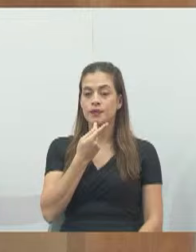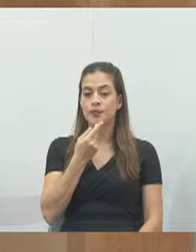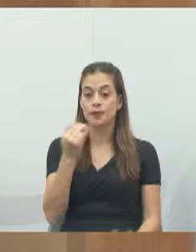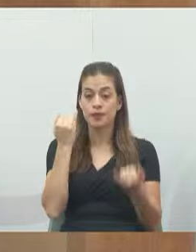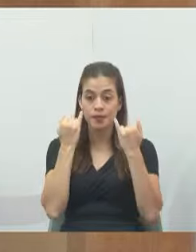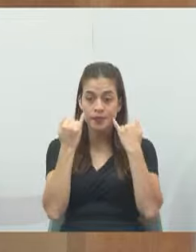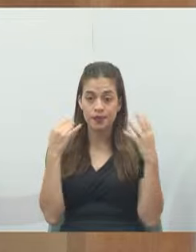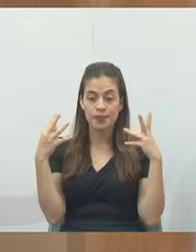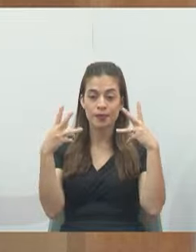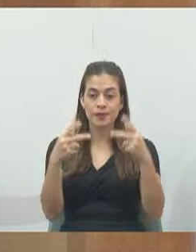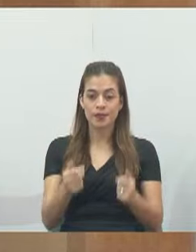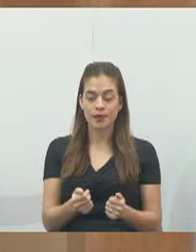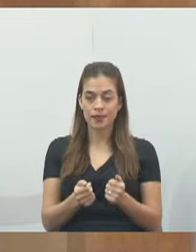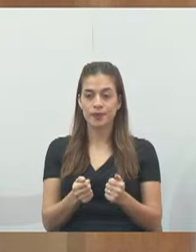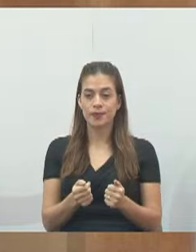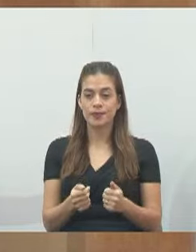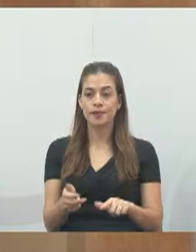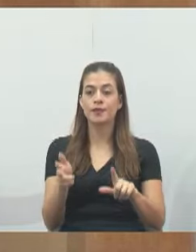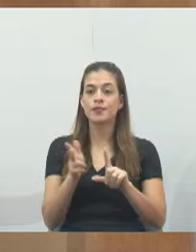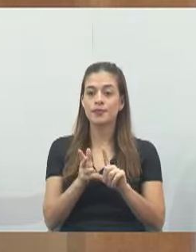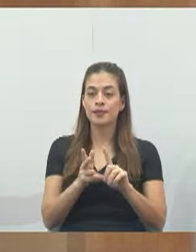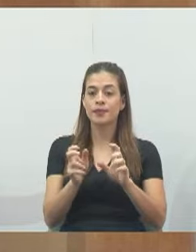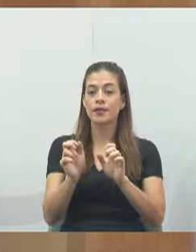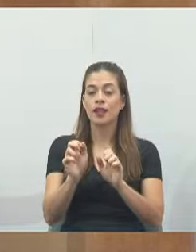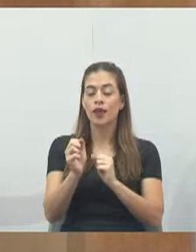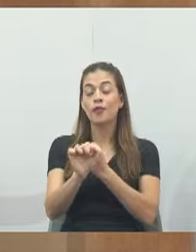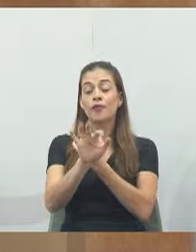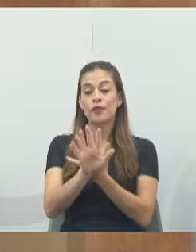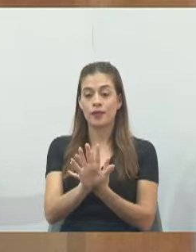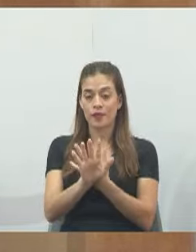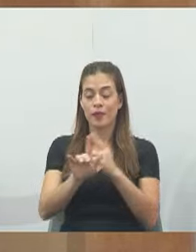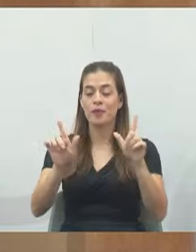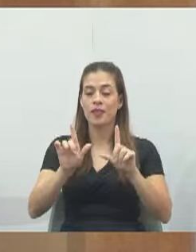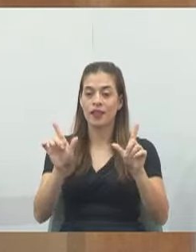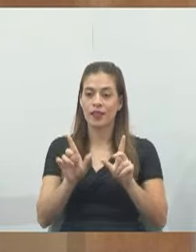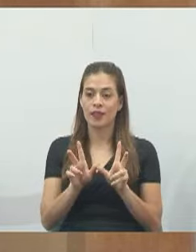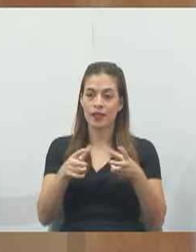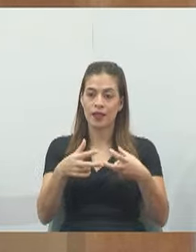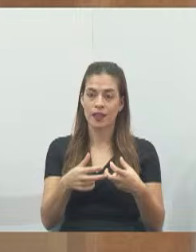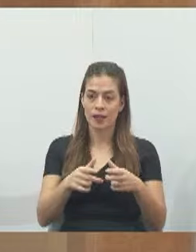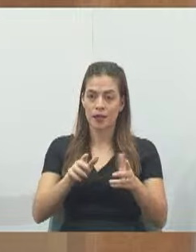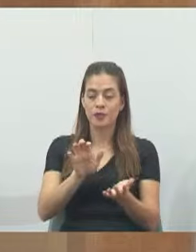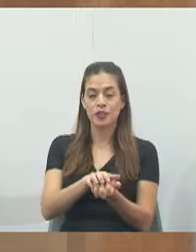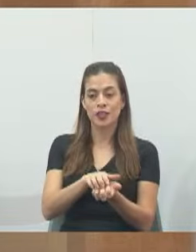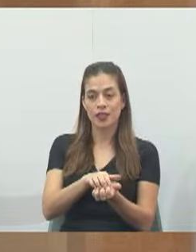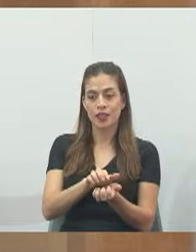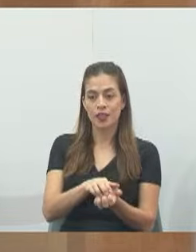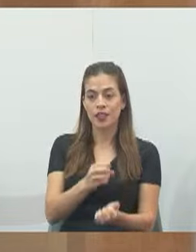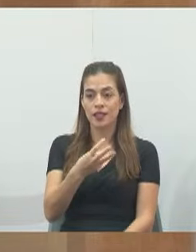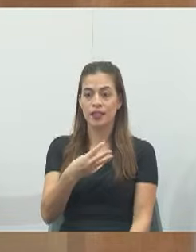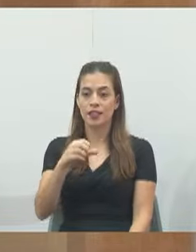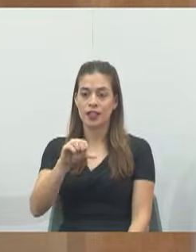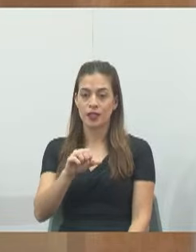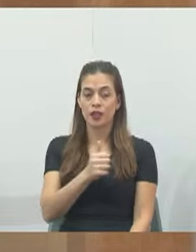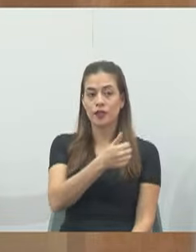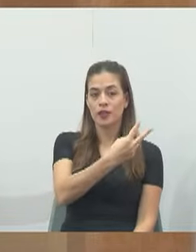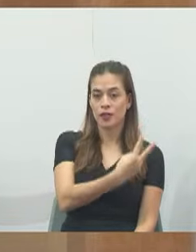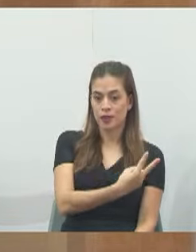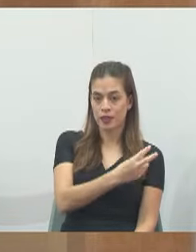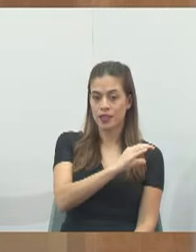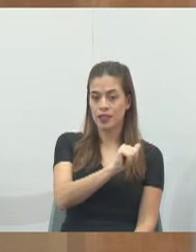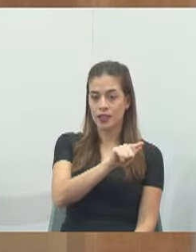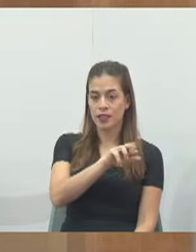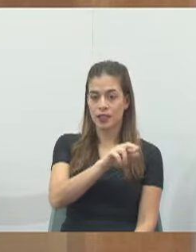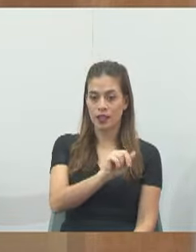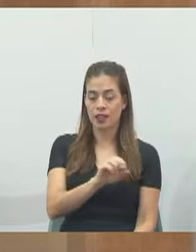que esta sessão está sendo transmitida ao vivo pela TV Câmara Jacareí, no nosso canal 39.2 OHF Digital, 12 da Claro e também via